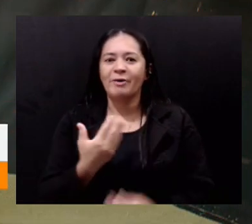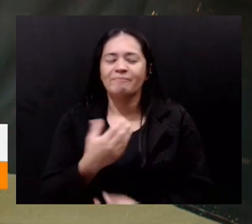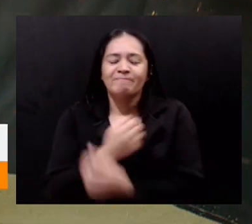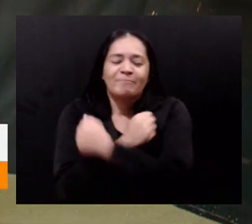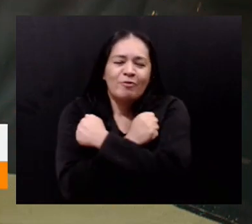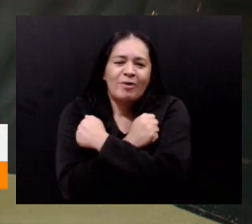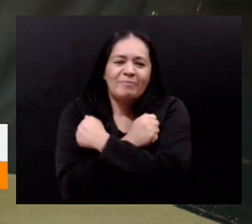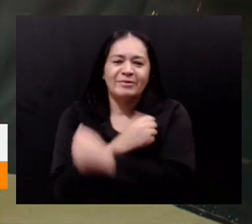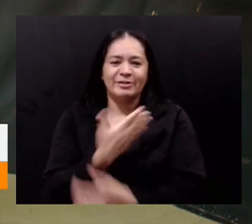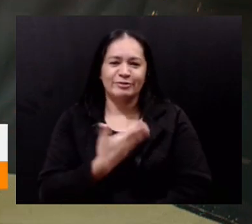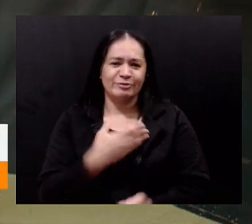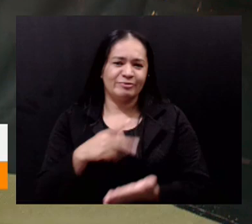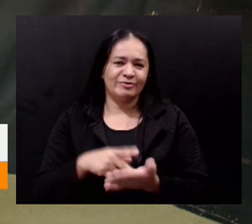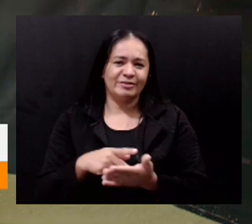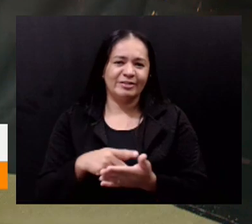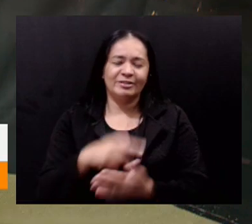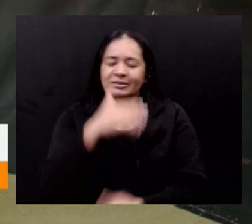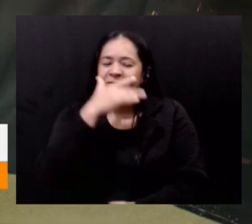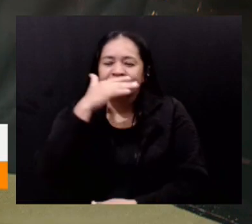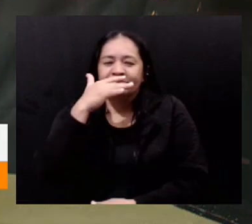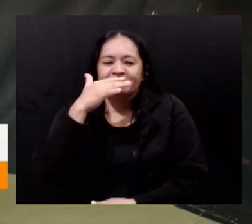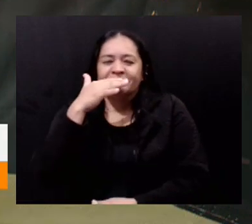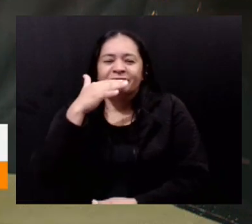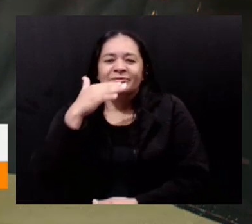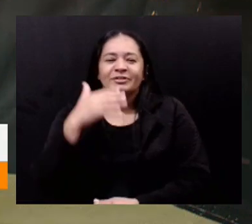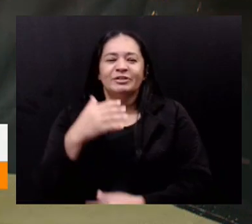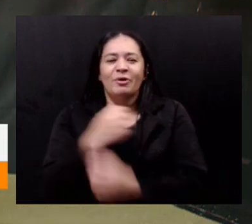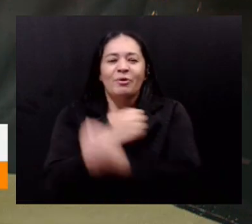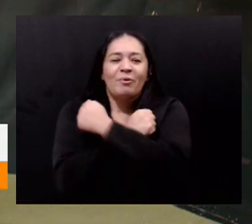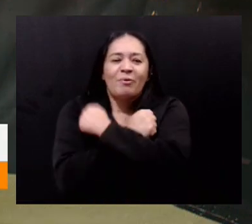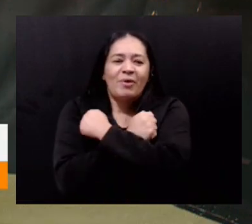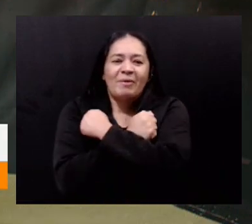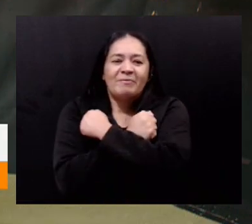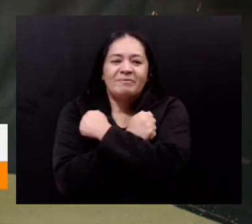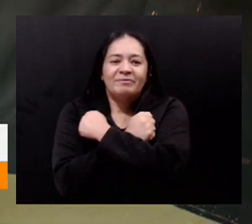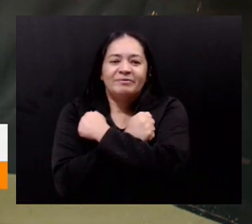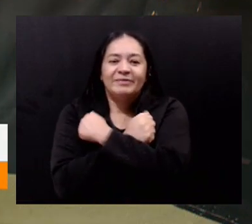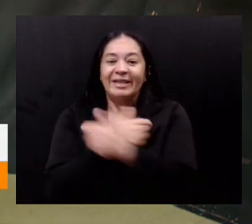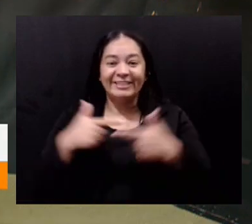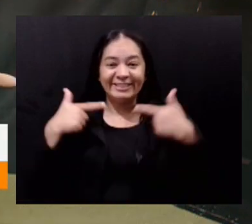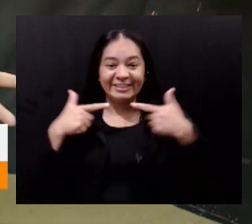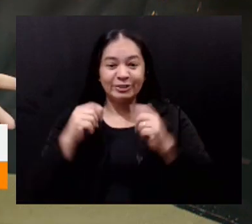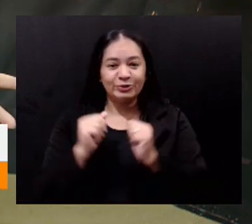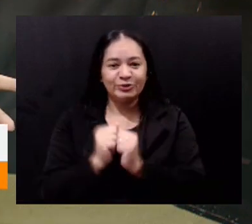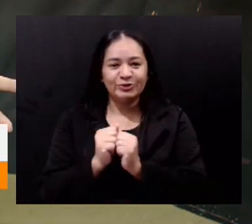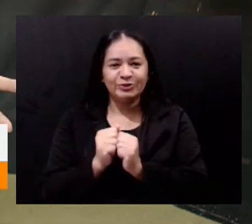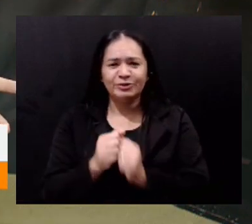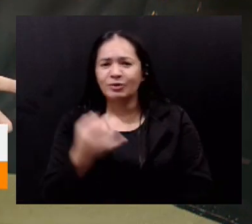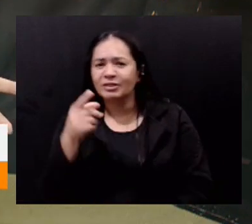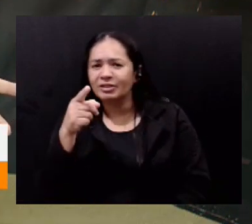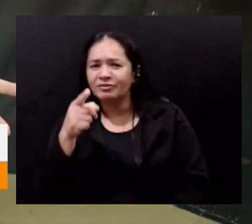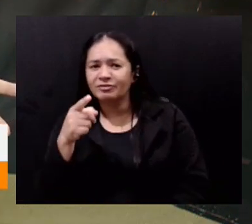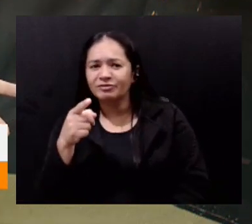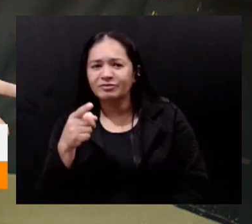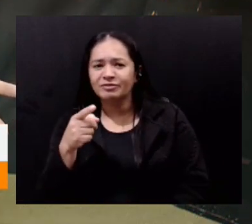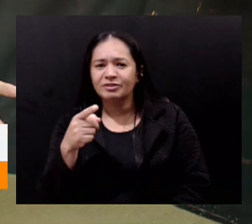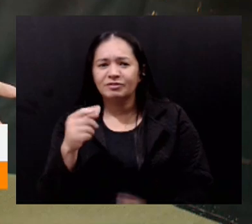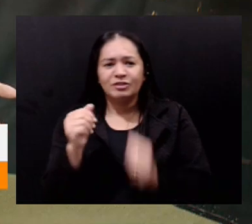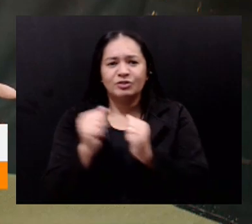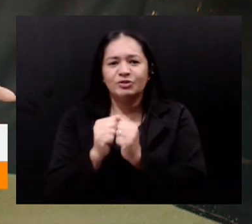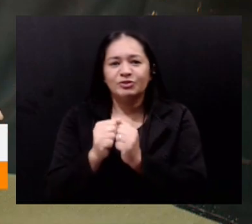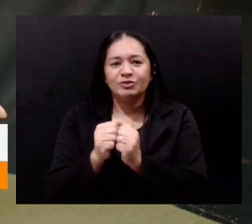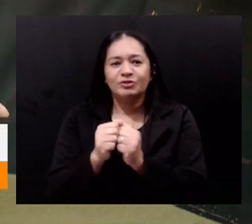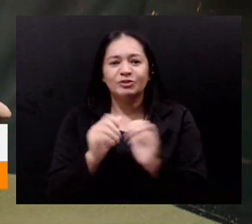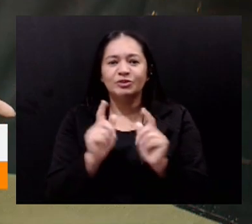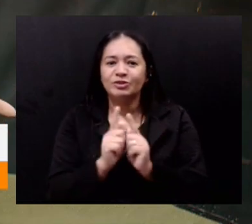cheiro do amigo, dá um cheiro, dá um abraço, dá risada. Quanto tempo faz que você não junta uma galera para dar risada?